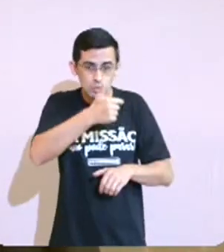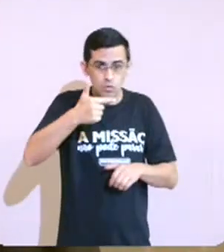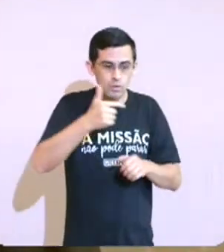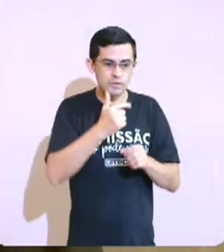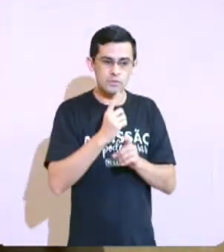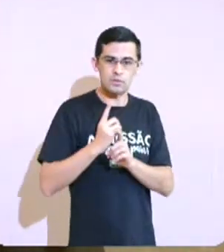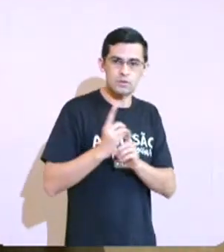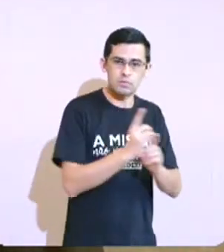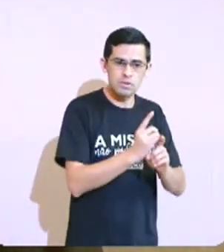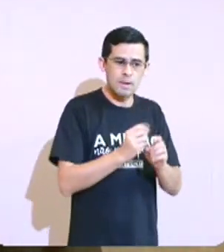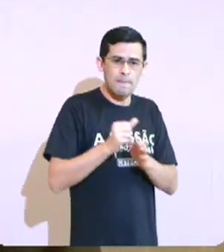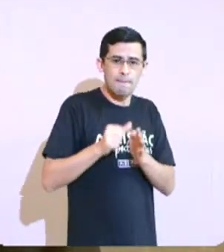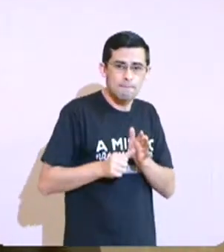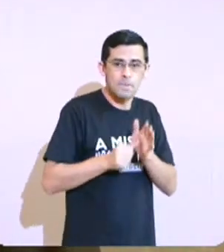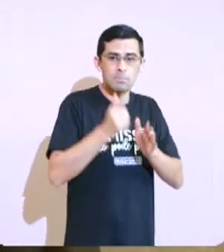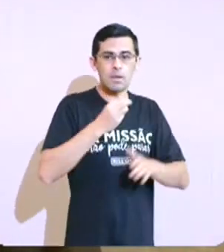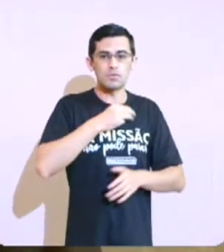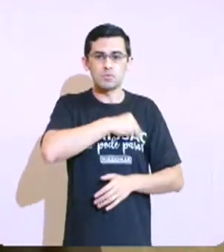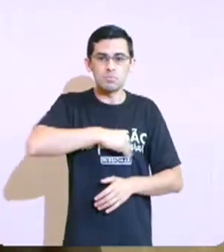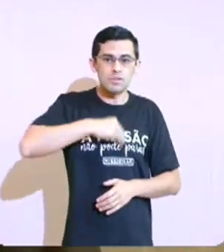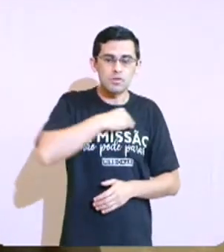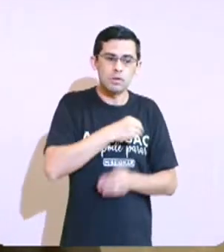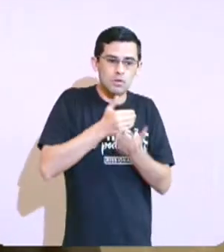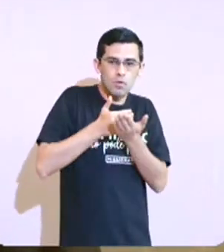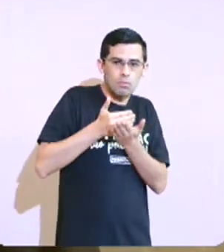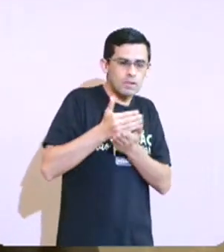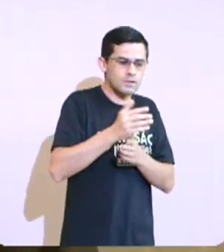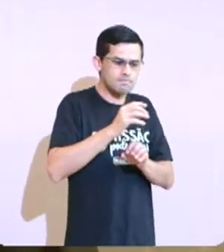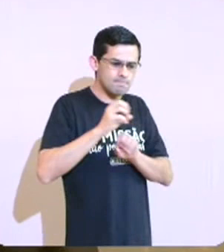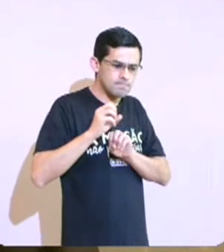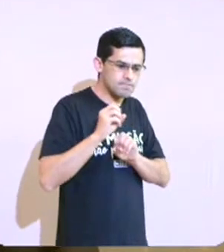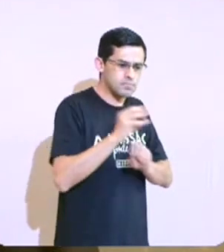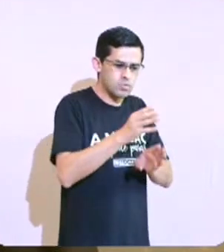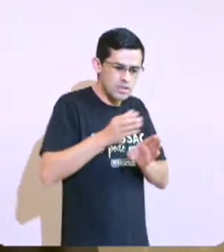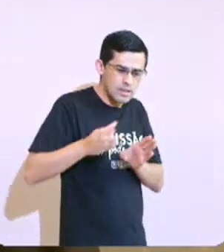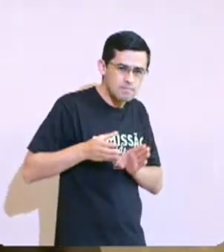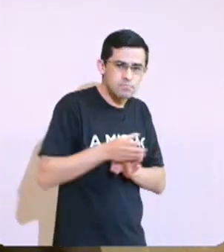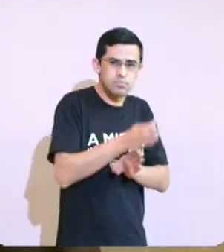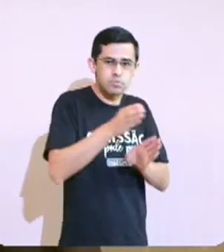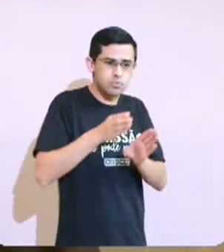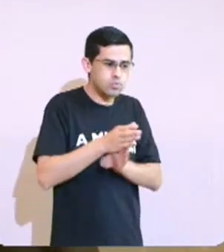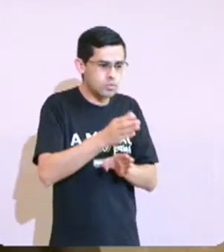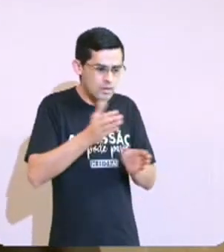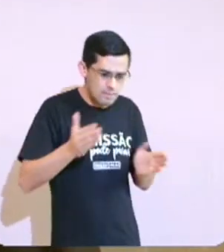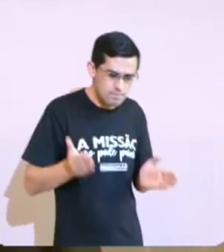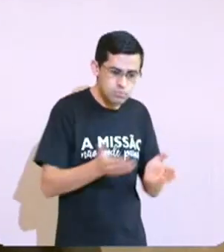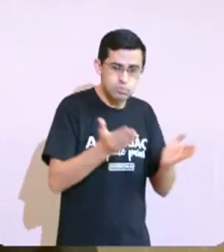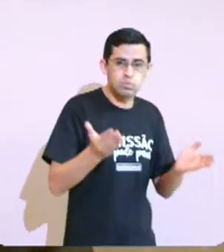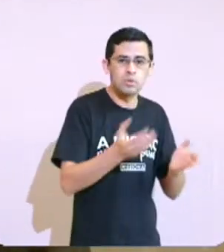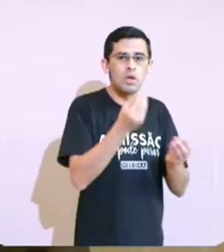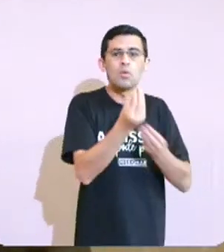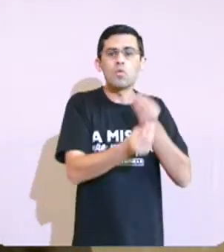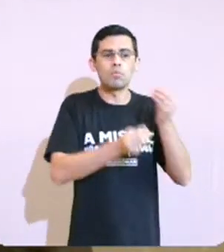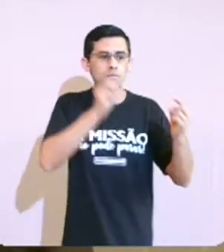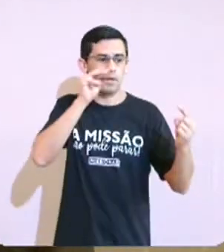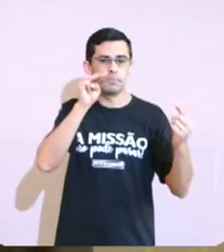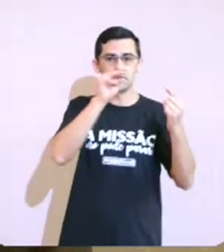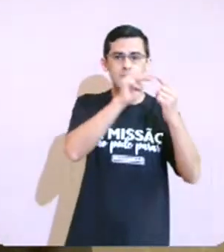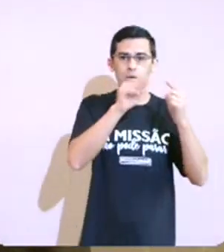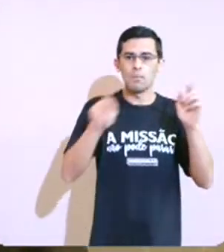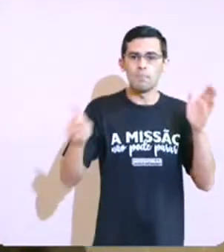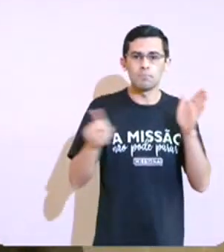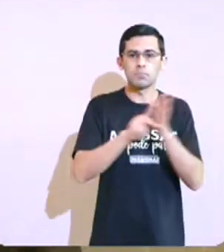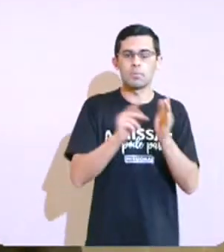os primeiros missionários, e começa a discipulá-los, treiná-los nas dinâmicas da missão cristã.